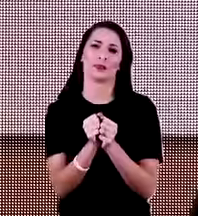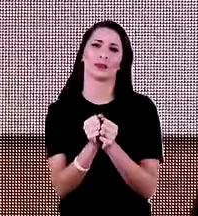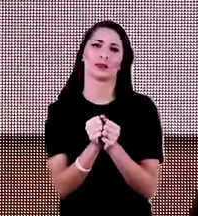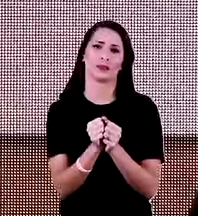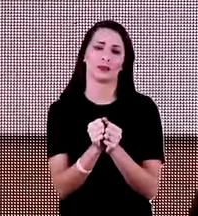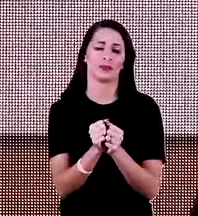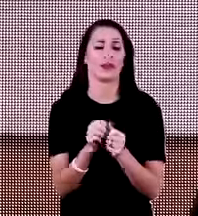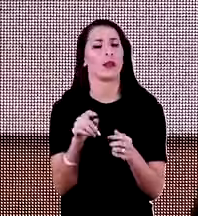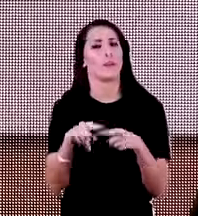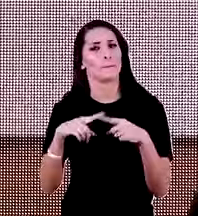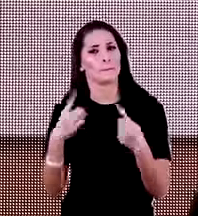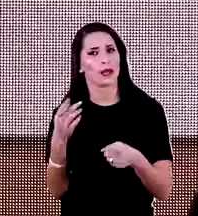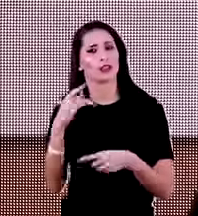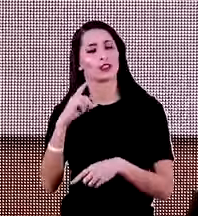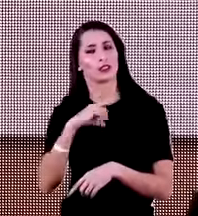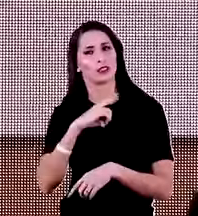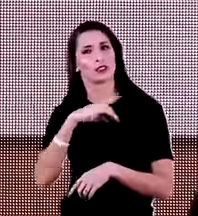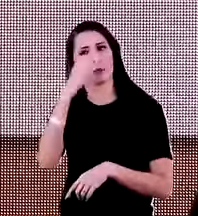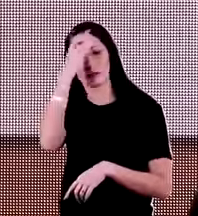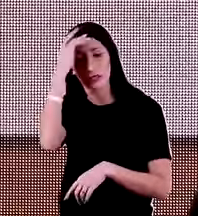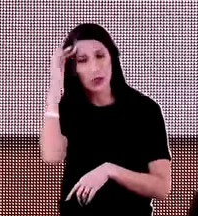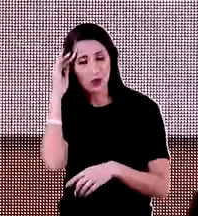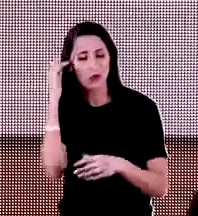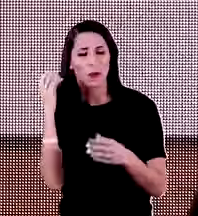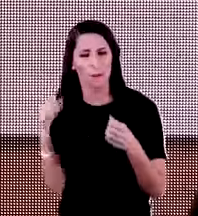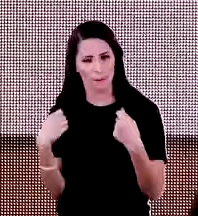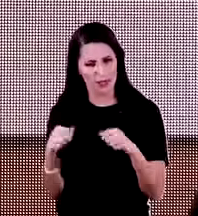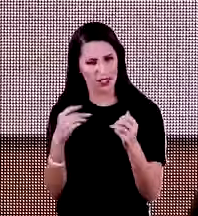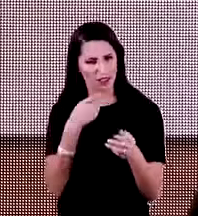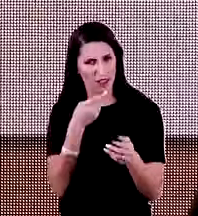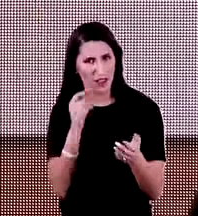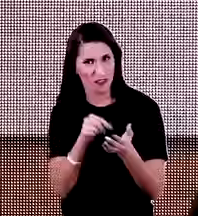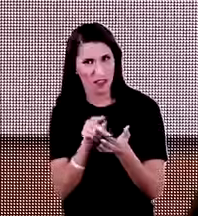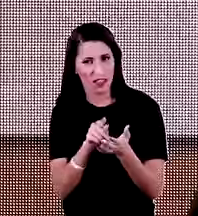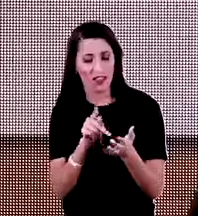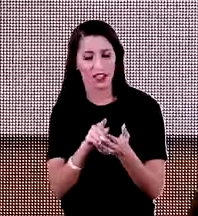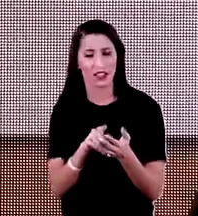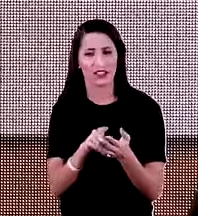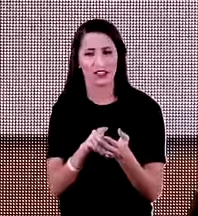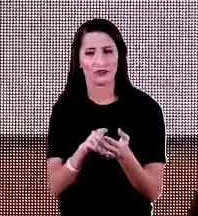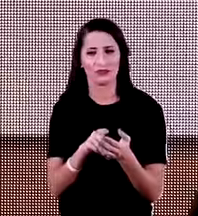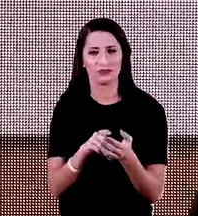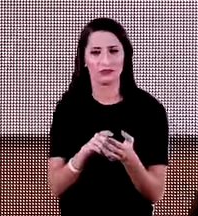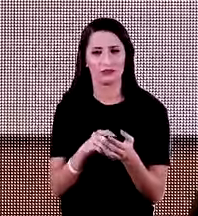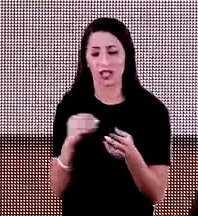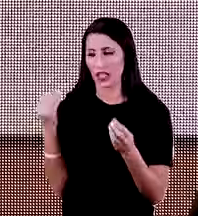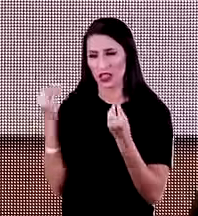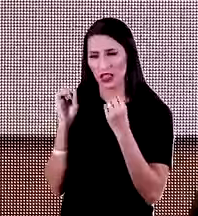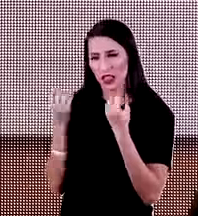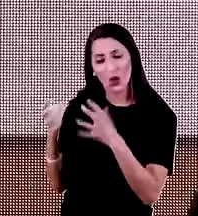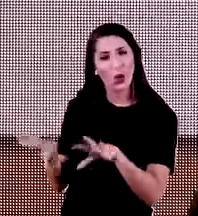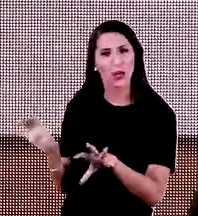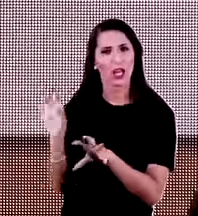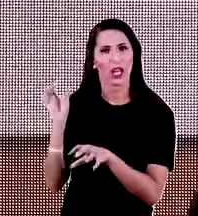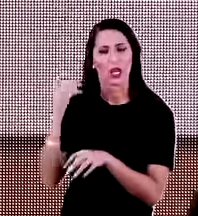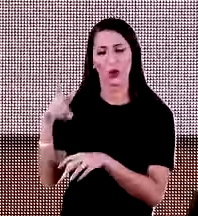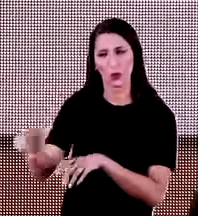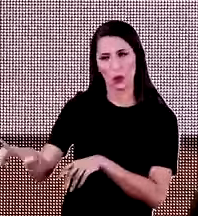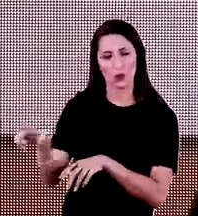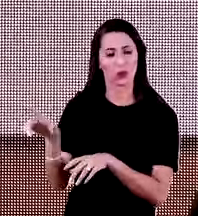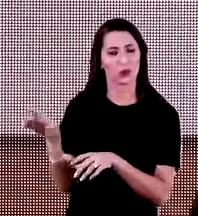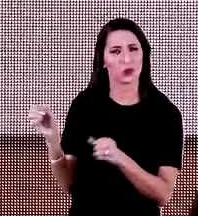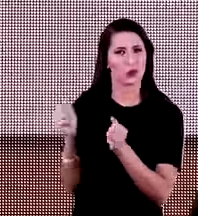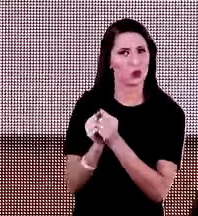também tem que falar uma verdade. Que não deixa nem o outro se fazer presente. Por quê? Porque ele recebe a unção do